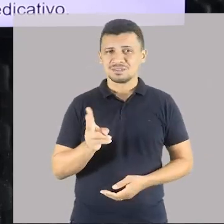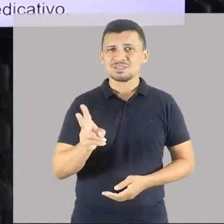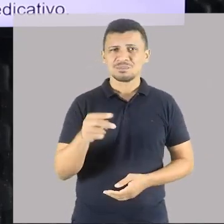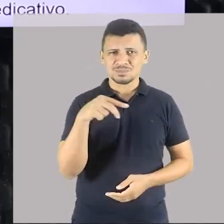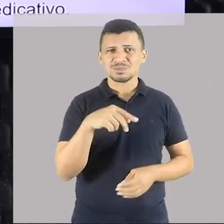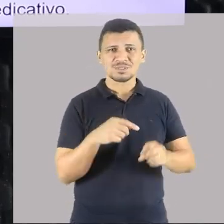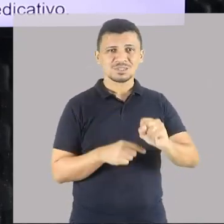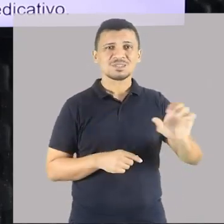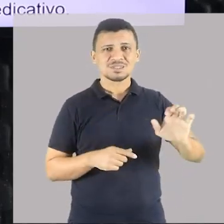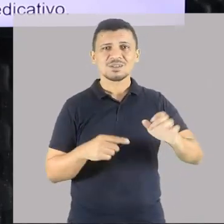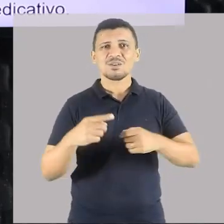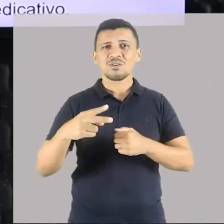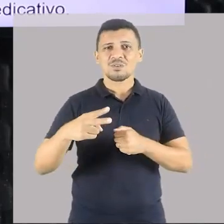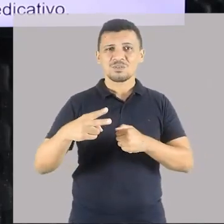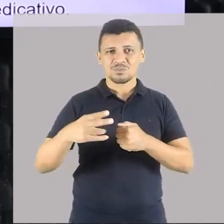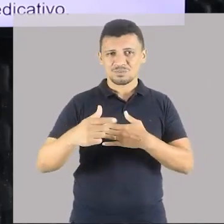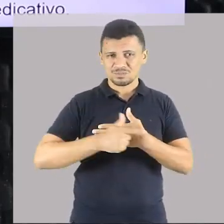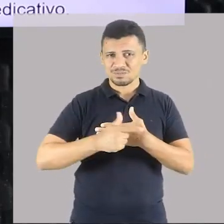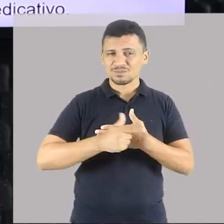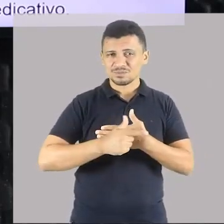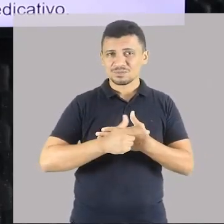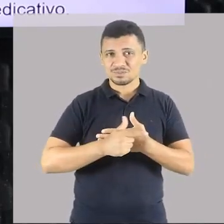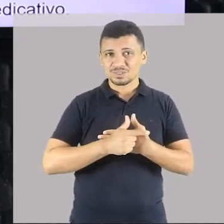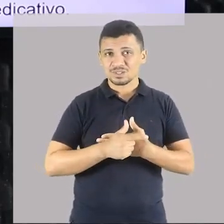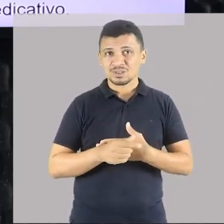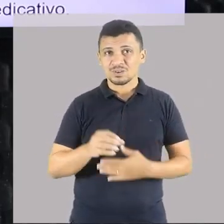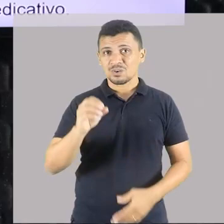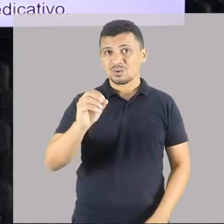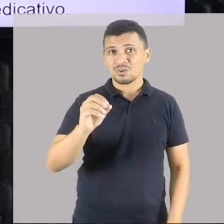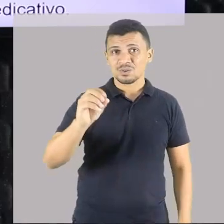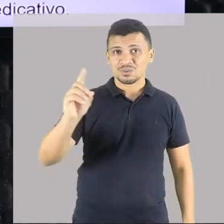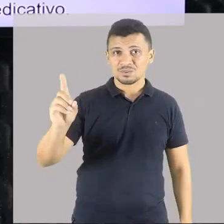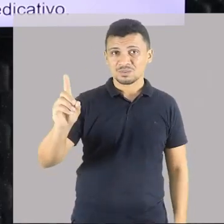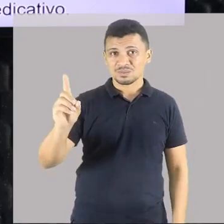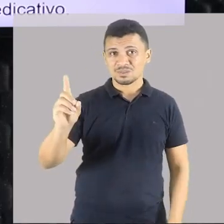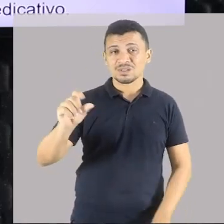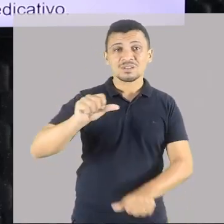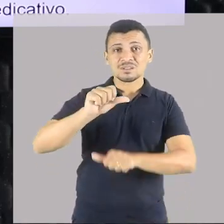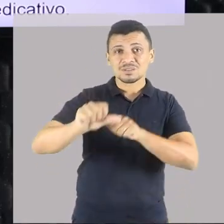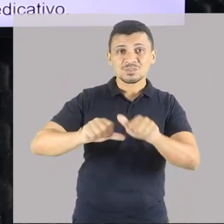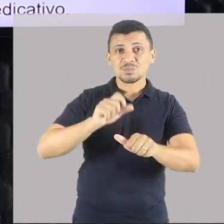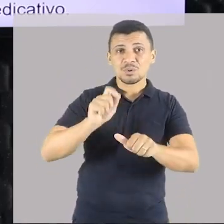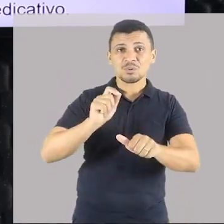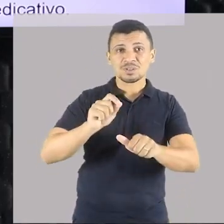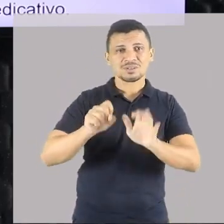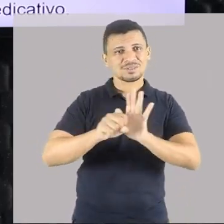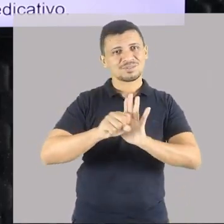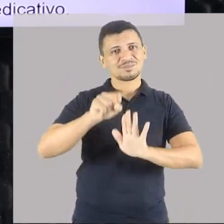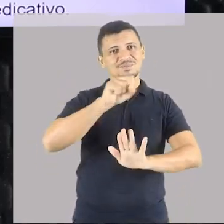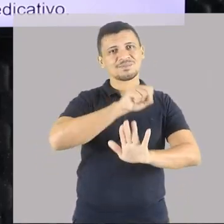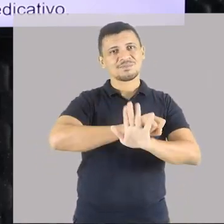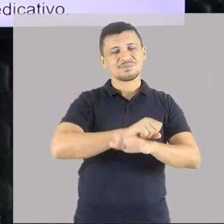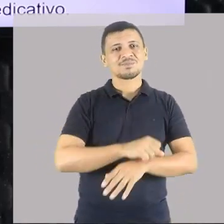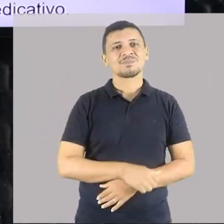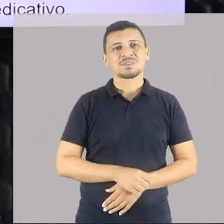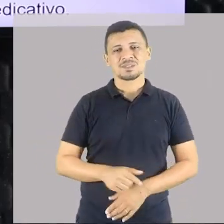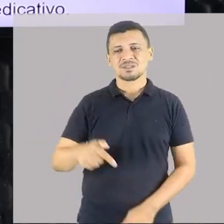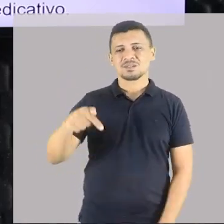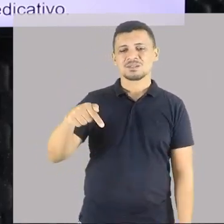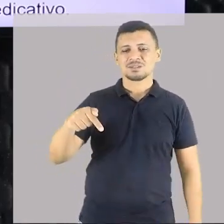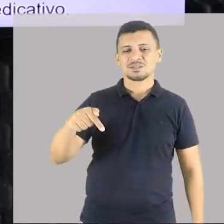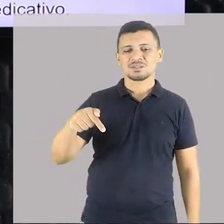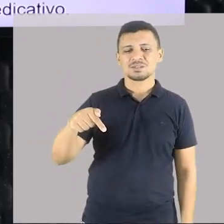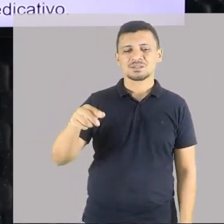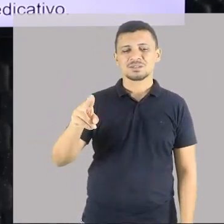apassivador, o termo que era o objeto direto, no caso a quietude, passa a ser o sujeito. Então, esse termo aí, ó,